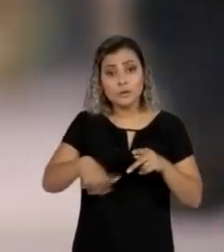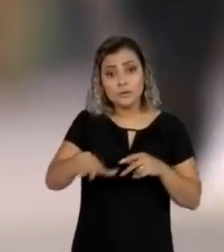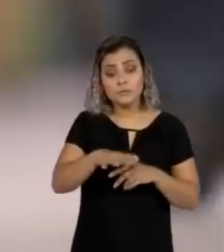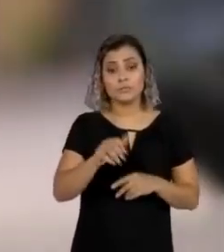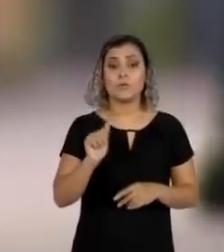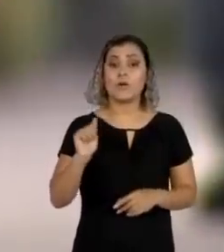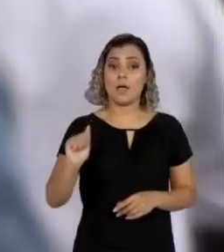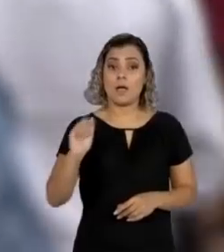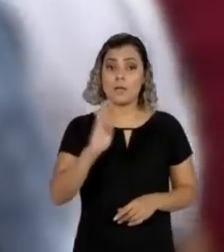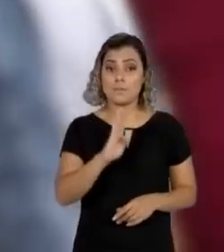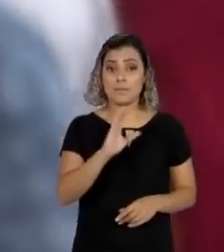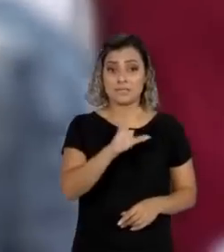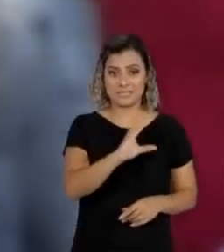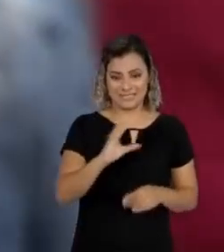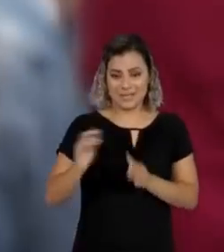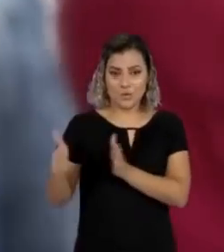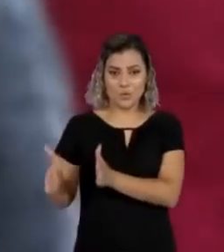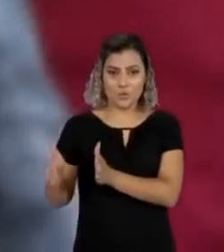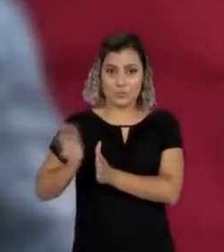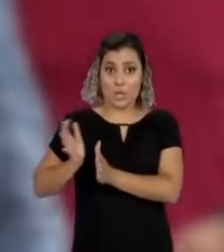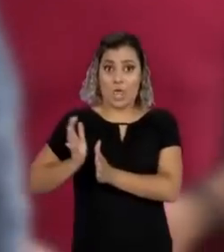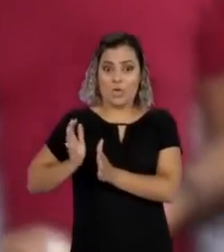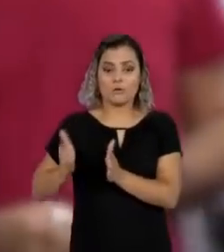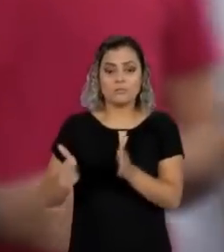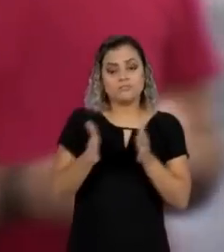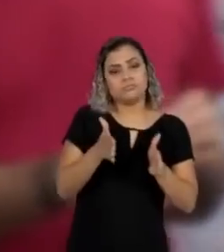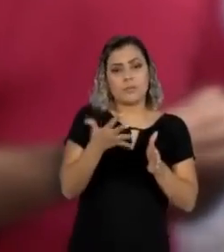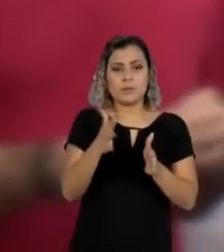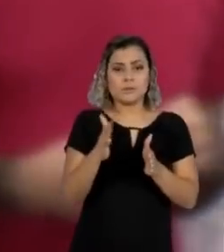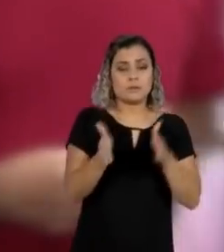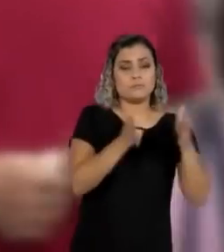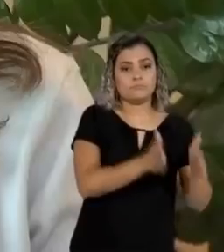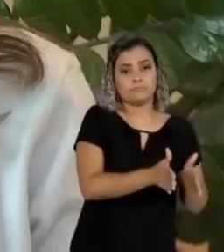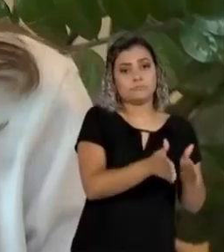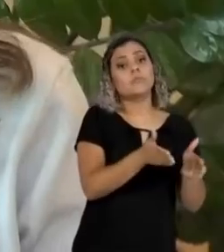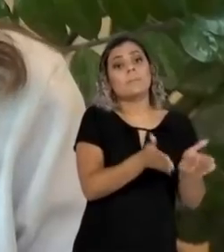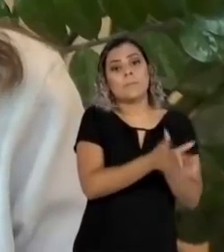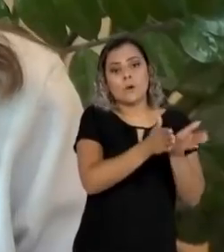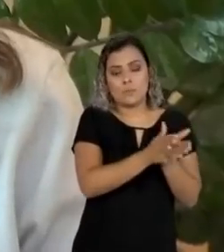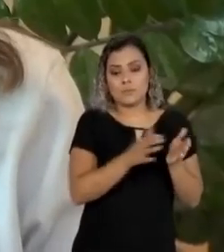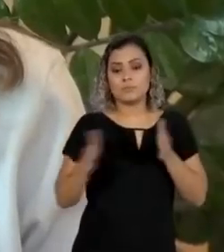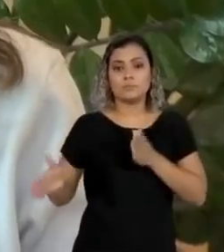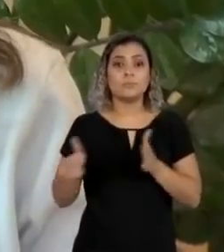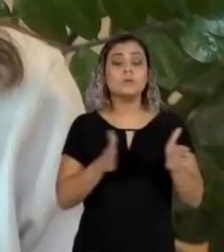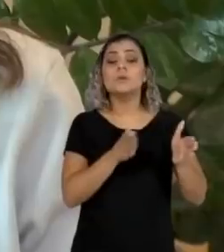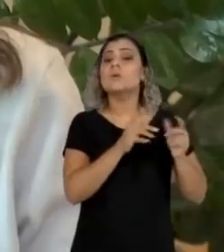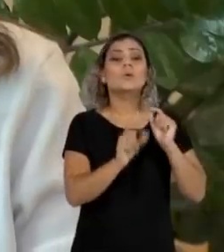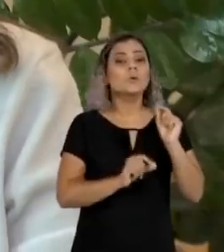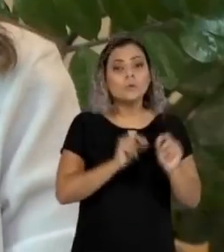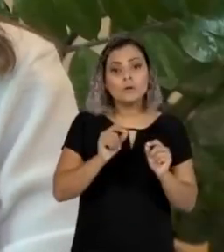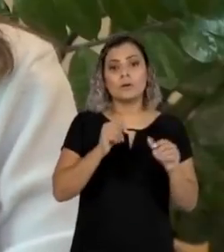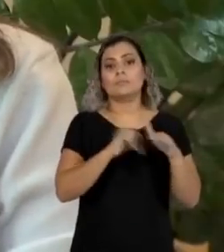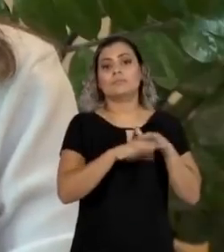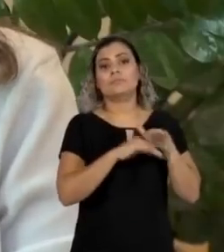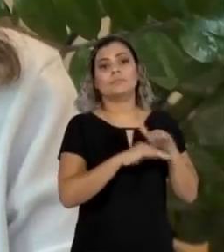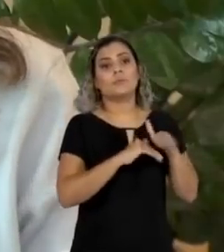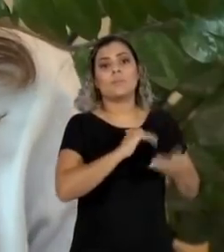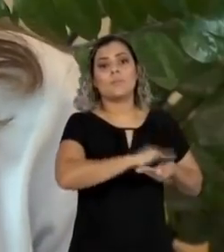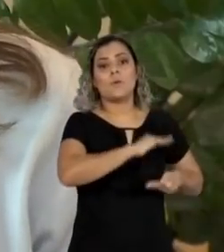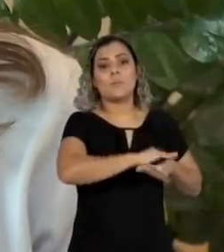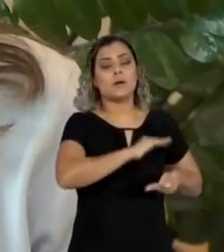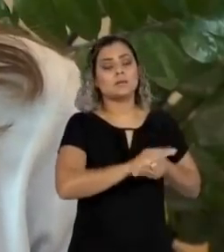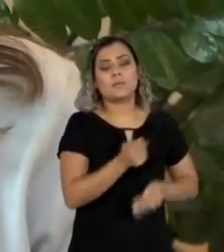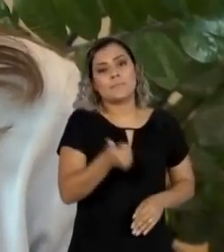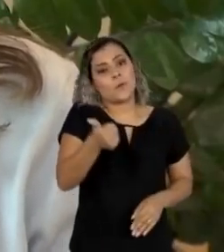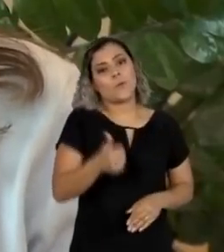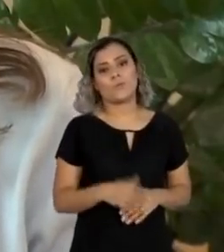classes A, B e C guardaram dinheiro no ano passado, a maioria na poupança. Outras sociedades, elas privilegiam a poupança ao